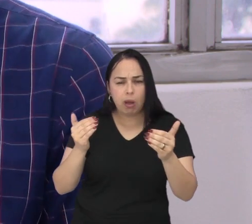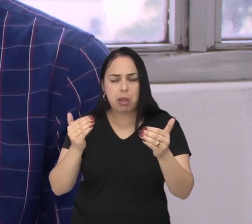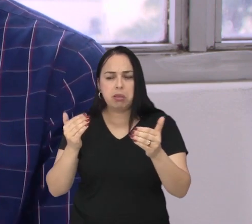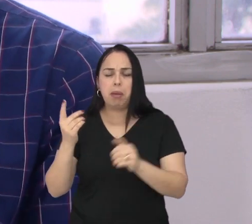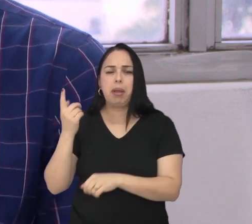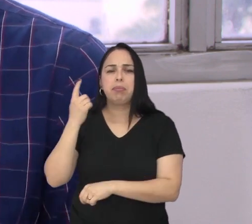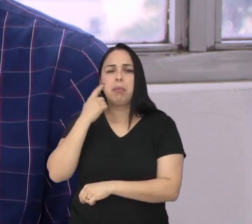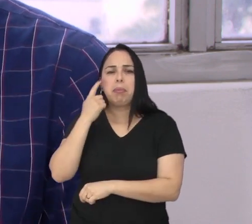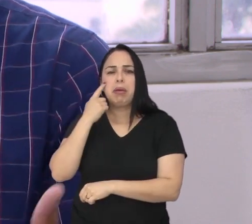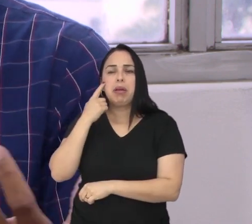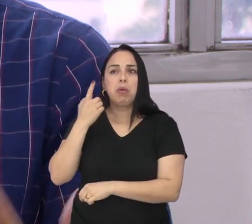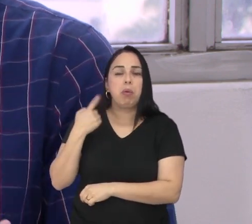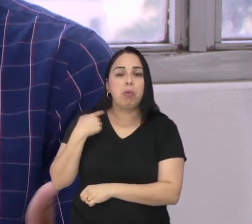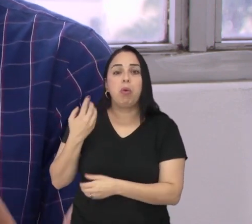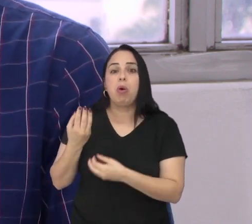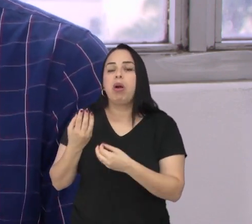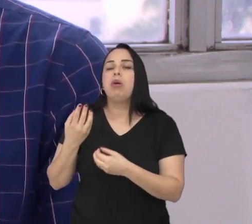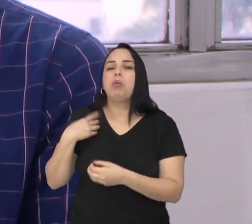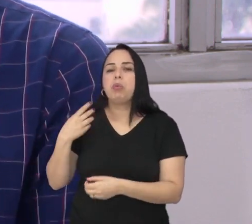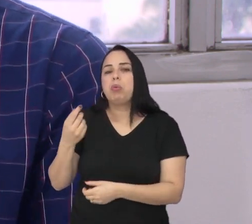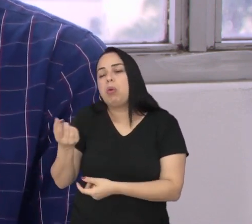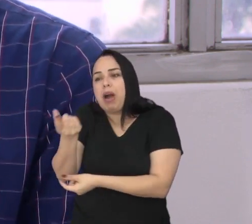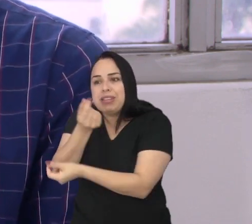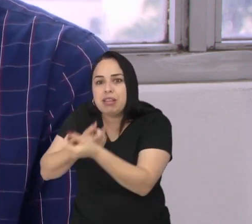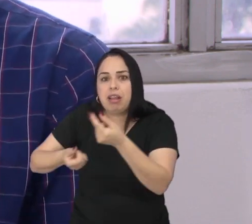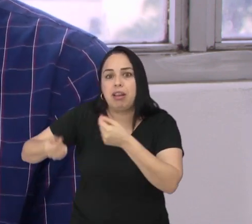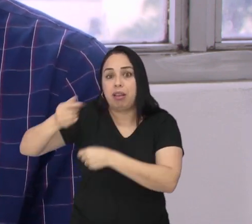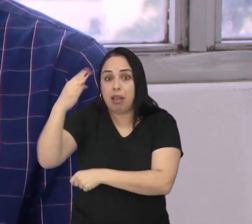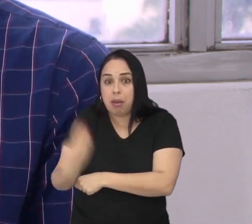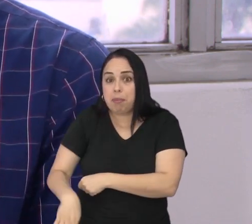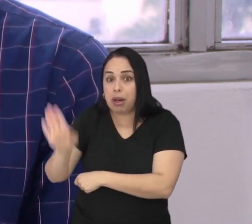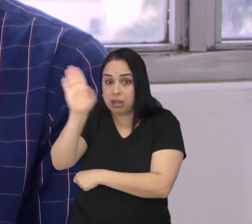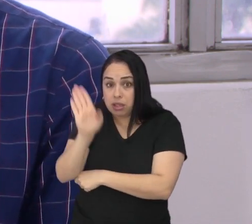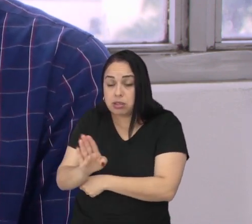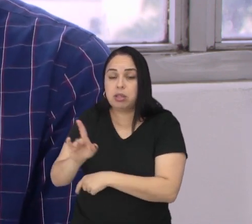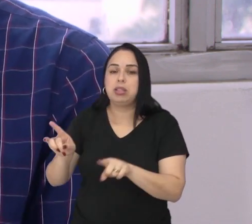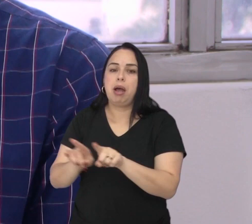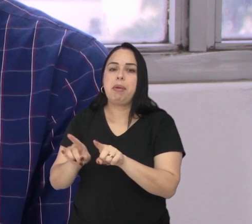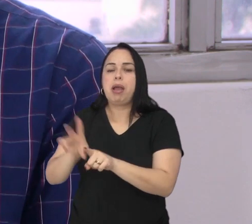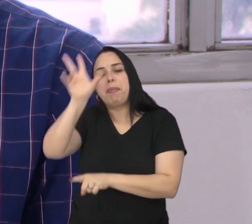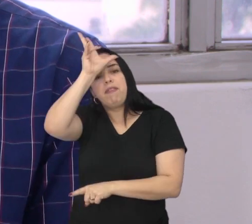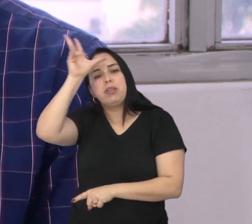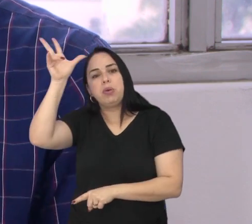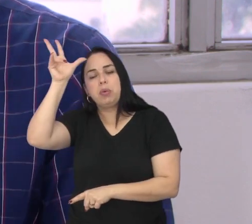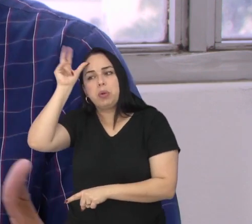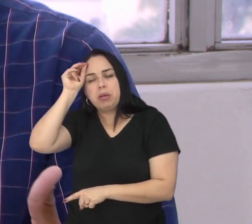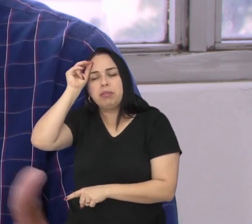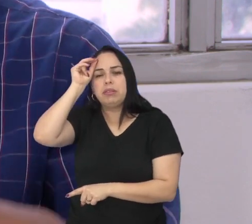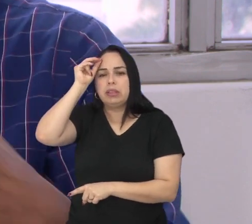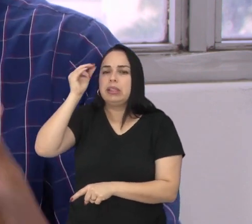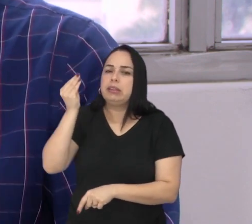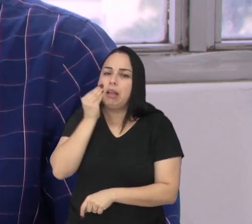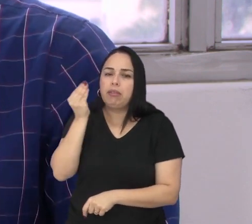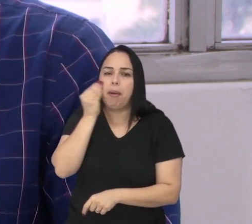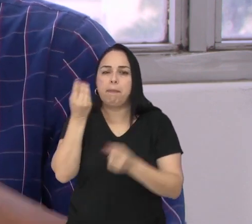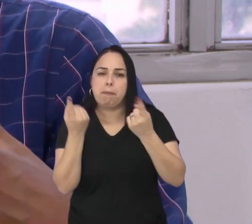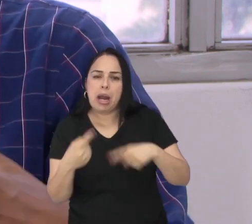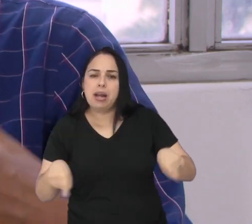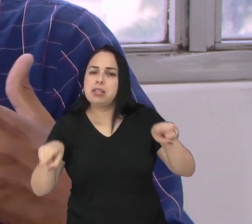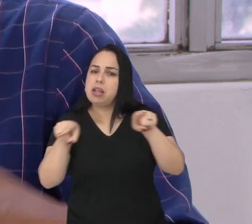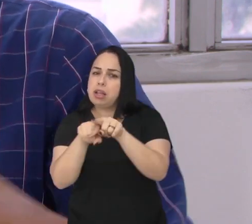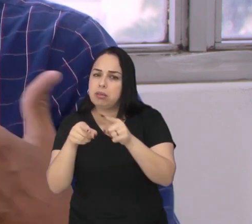analisando como que está o cenário econômico e a possibilidade da Prefeitura fazer alguns